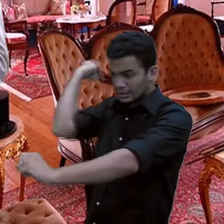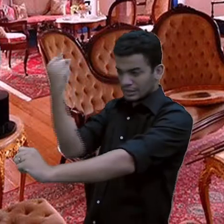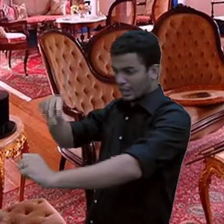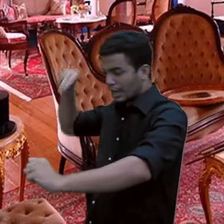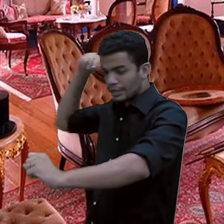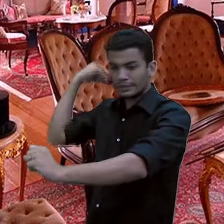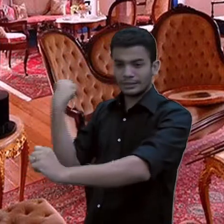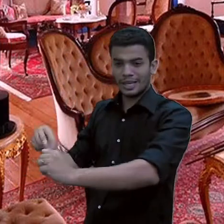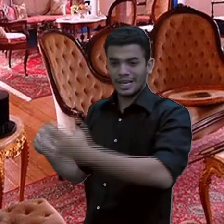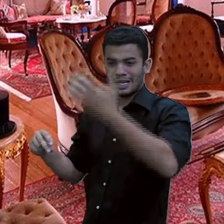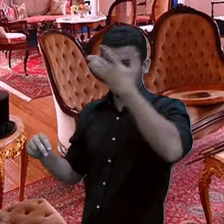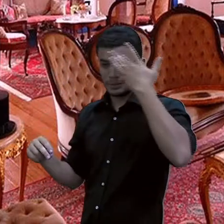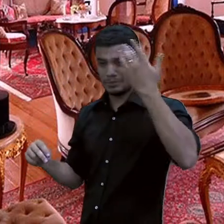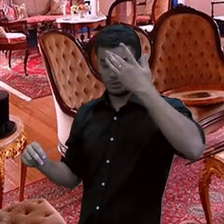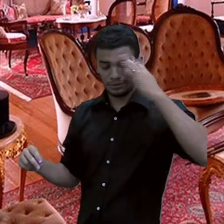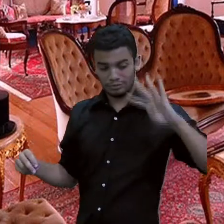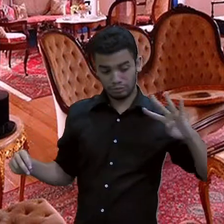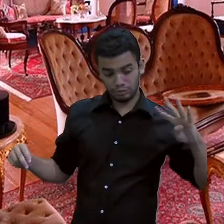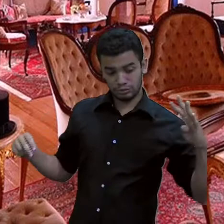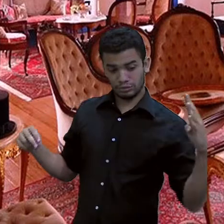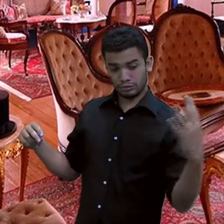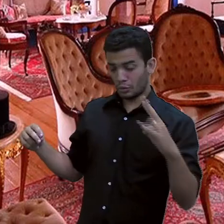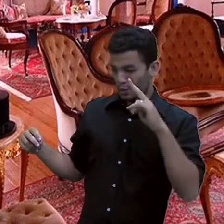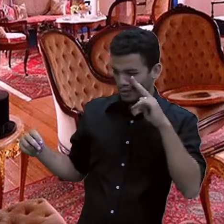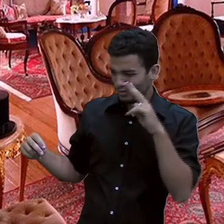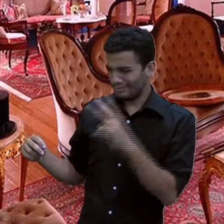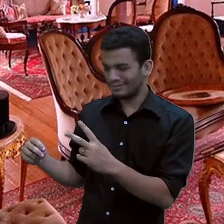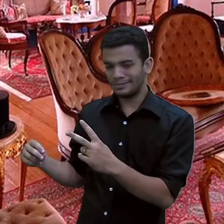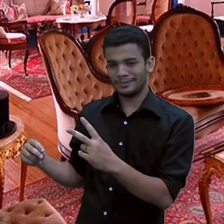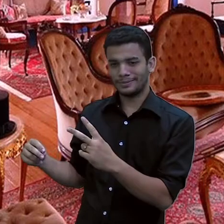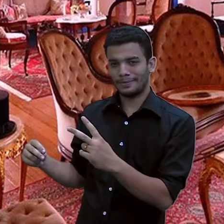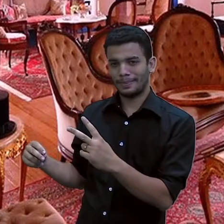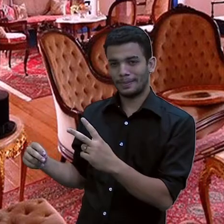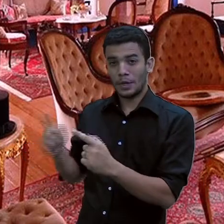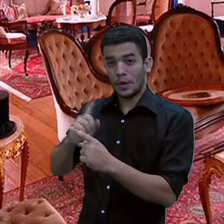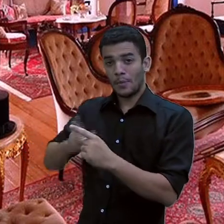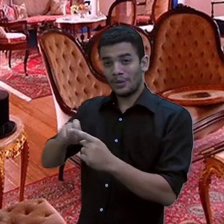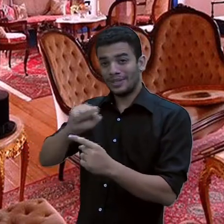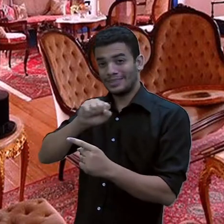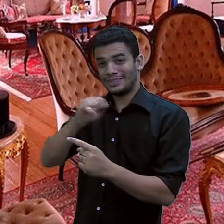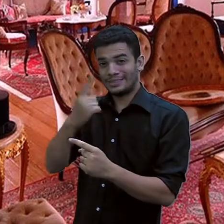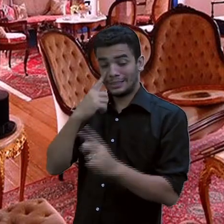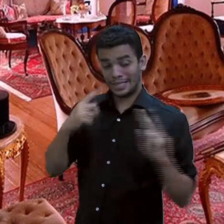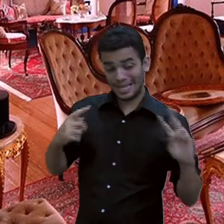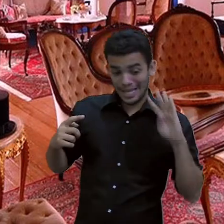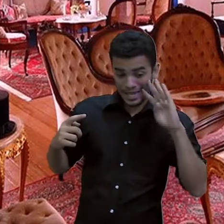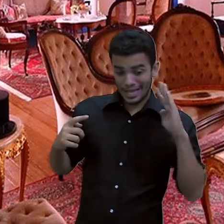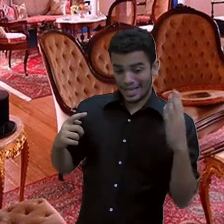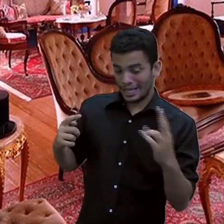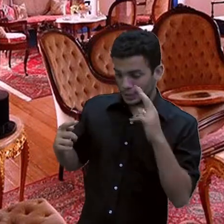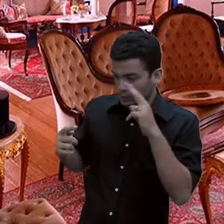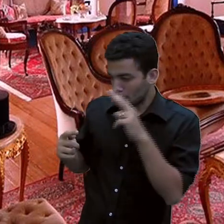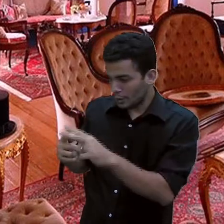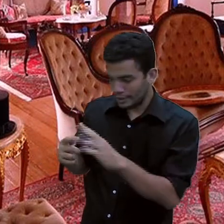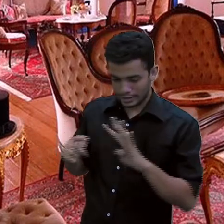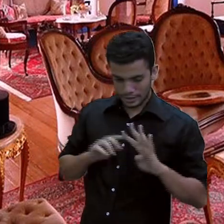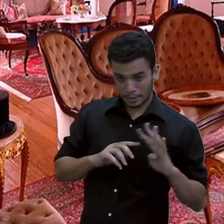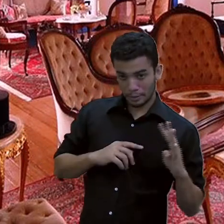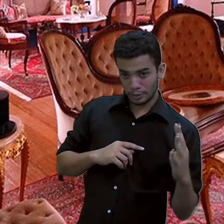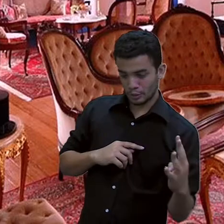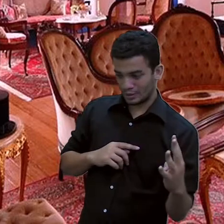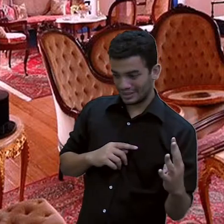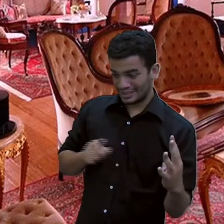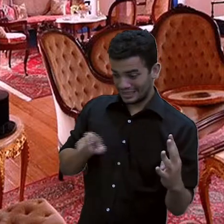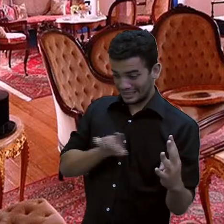castigo, e ficassem com medo de tentar fugir, né? De fugir da opressão